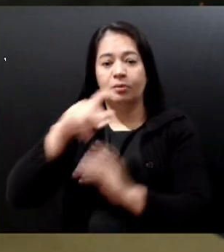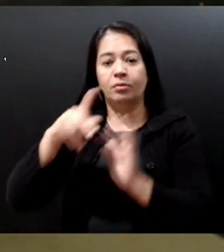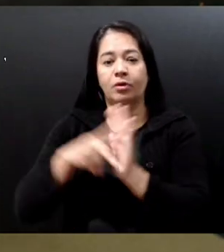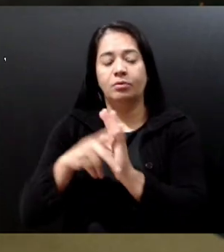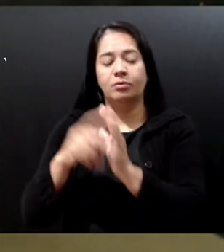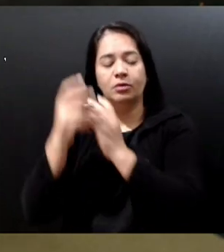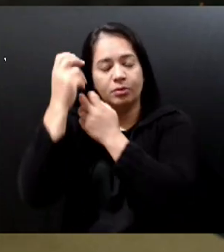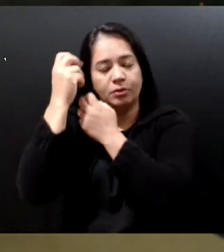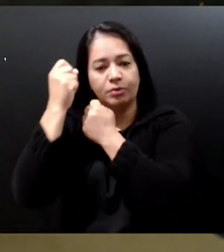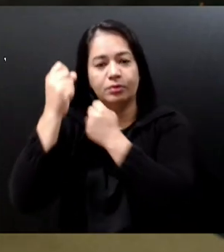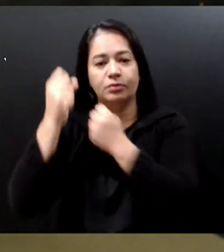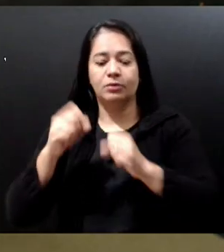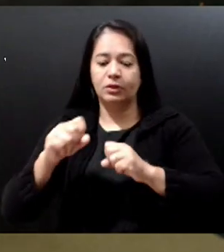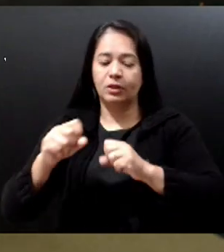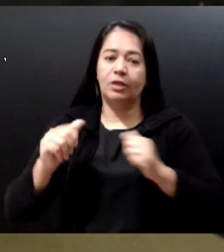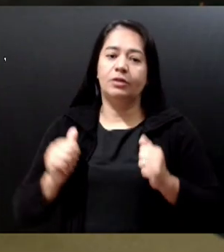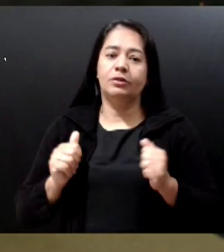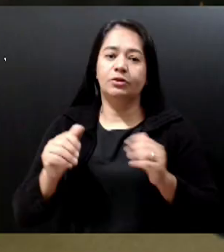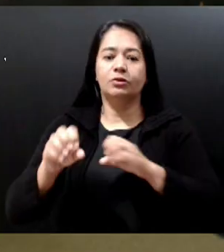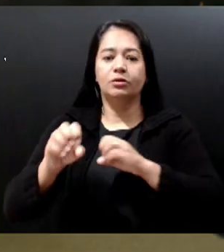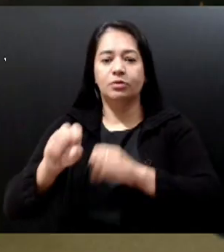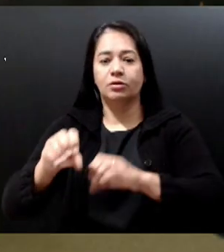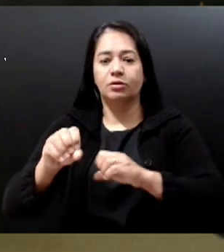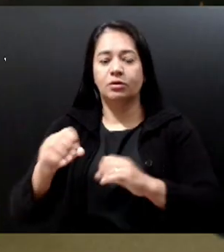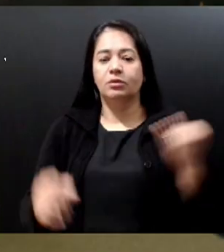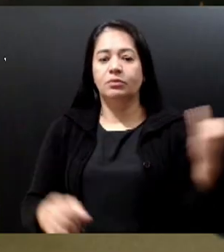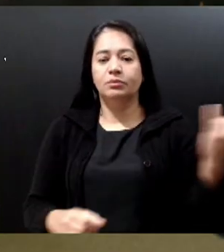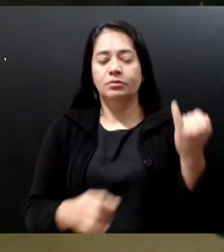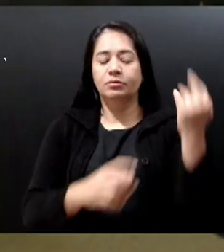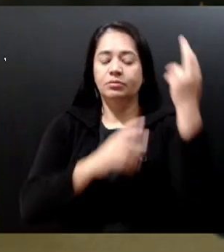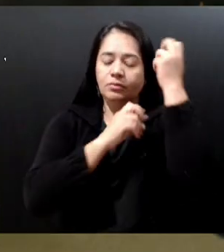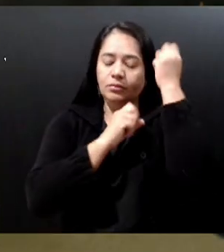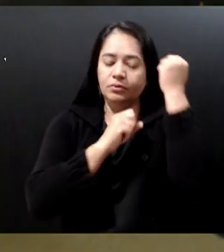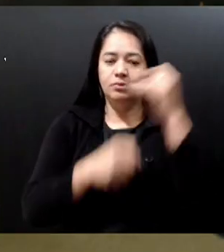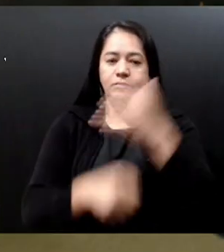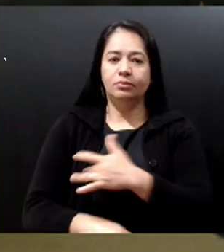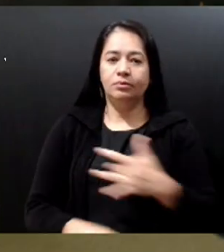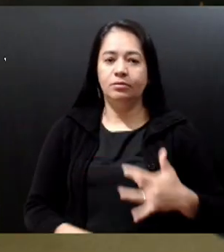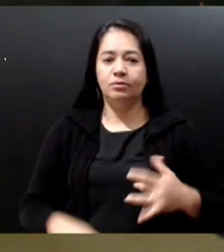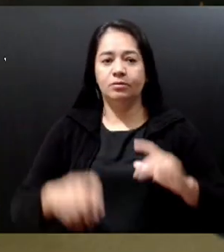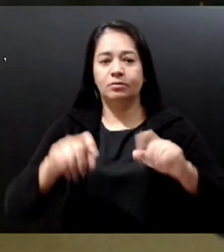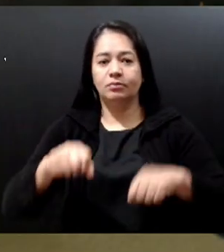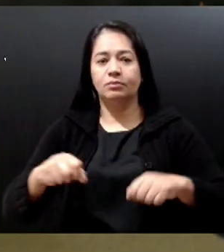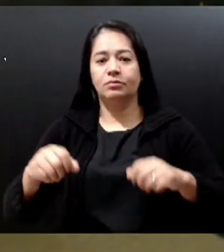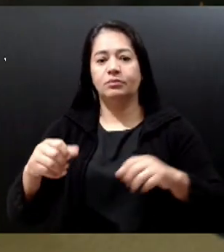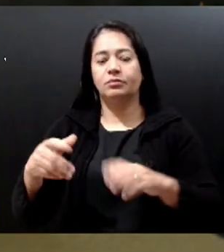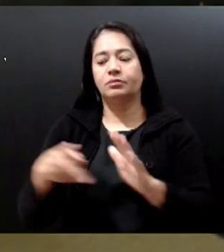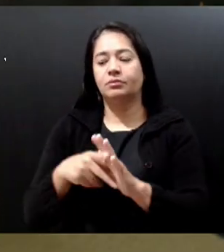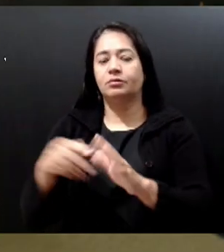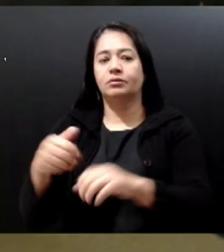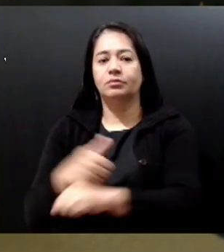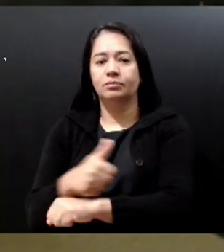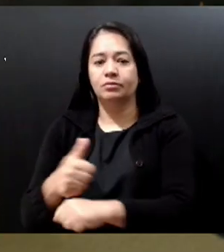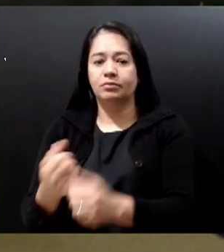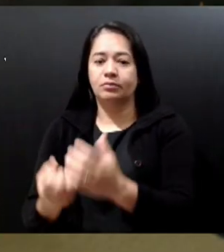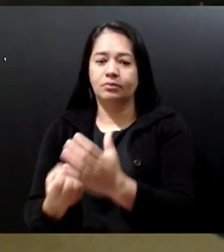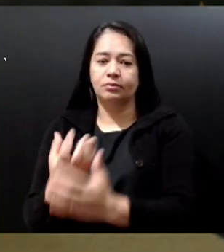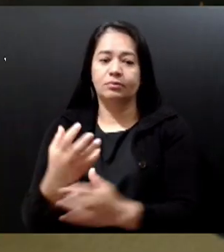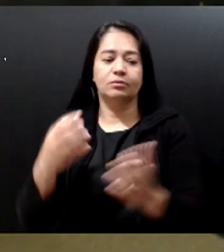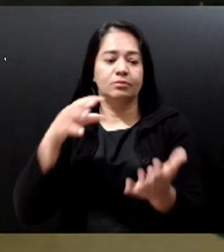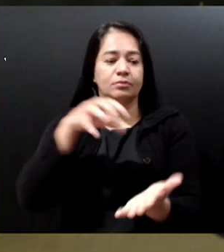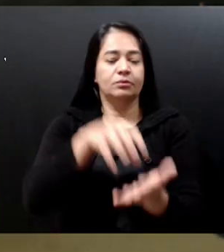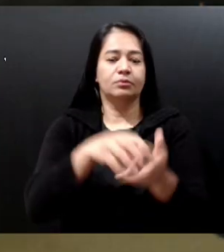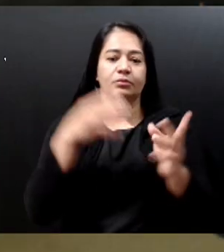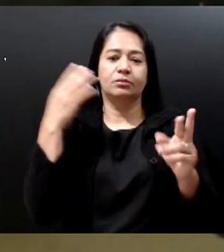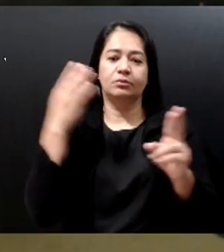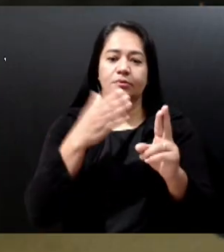educativas sobre a importância do sono para a saúde, capacitação de profissionais, criação de centros de referência e integração do tratamento